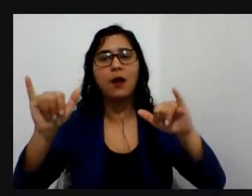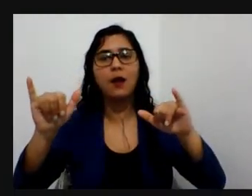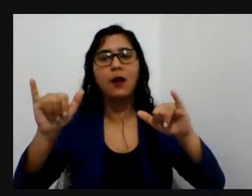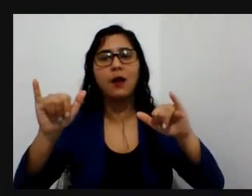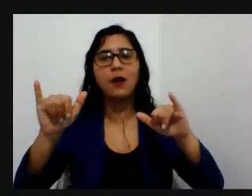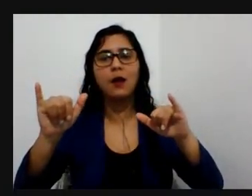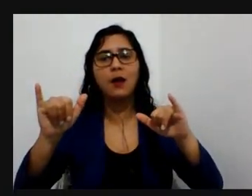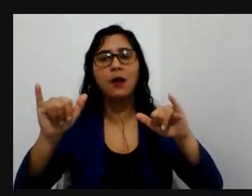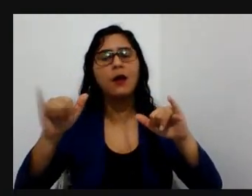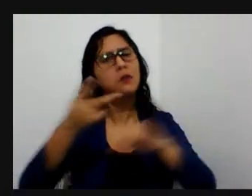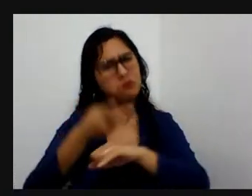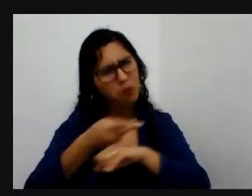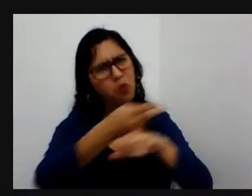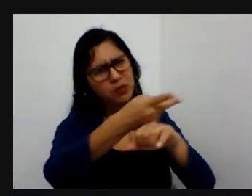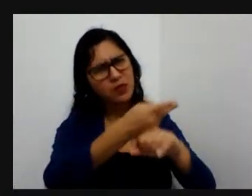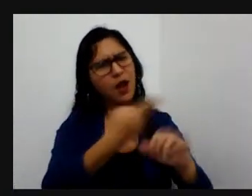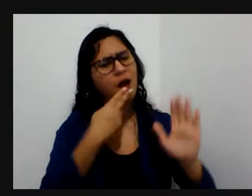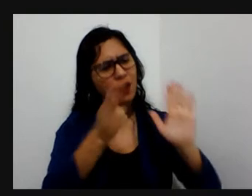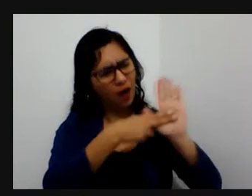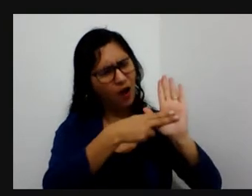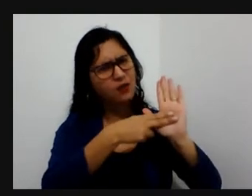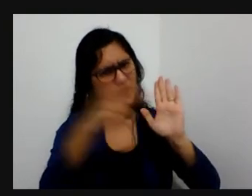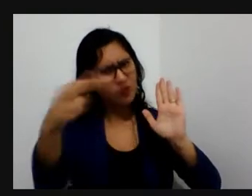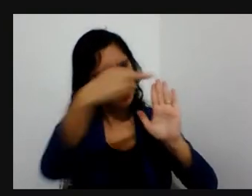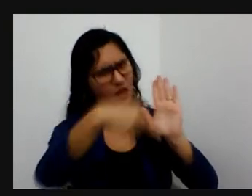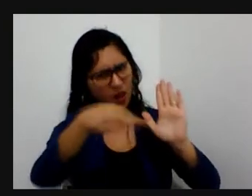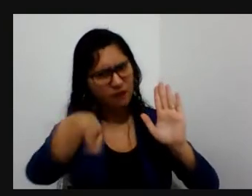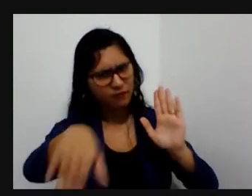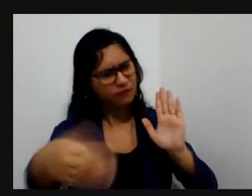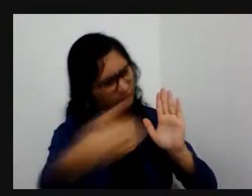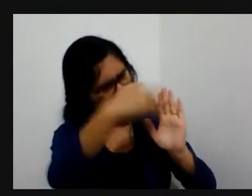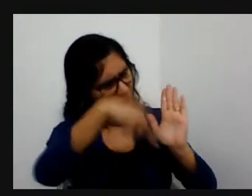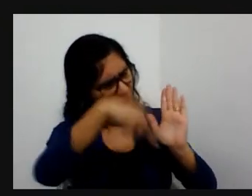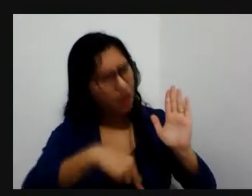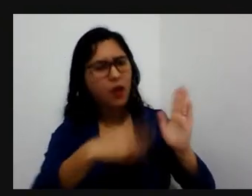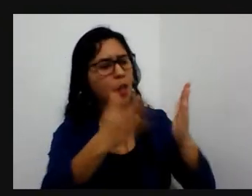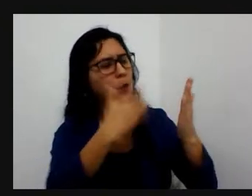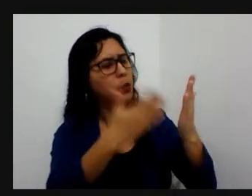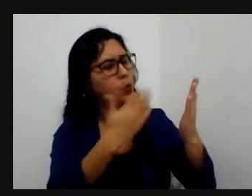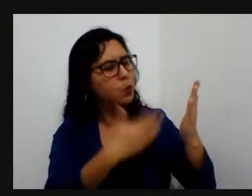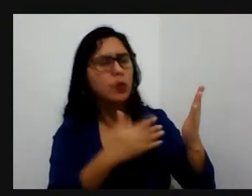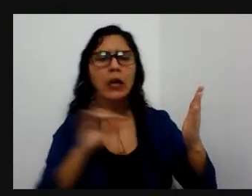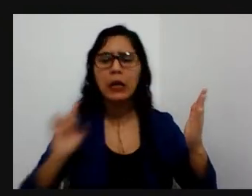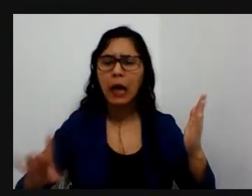a buscarem as cartas programa, lerem as cartas programa, buscarem as páginas de cada chapa,